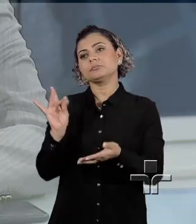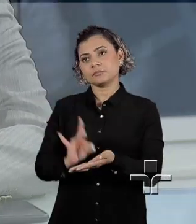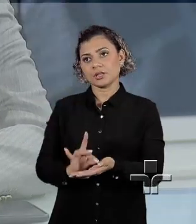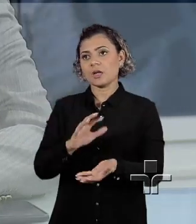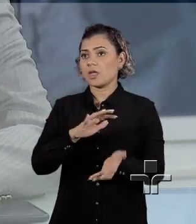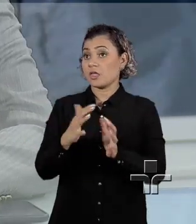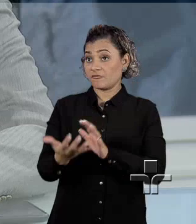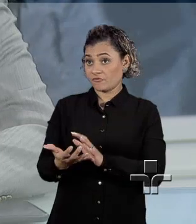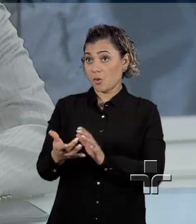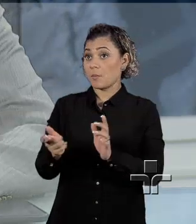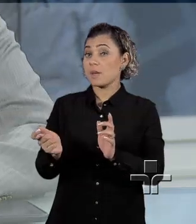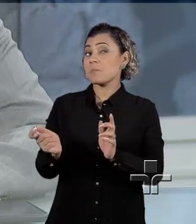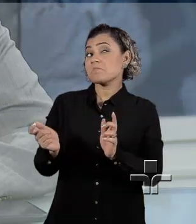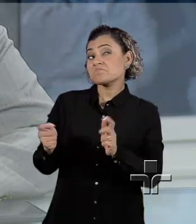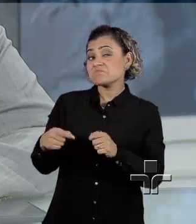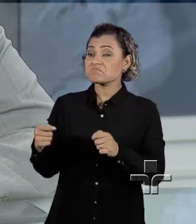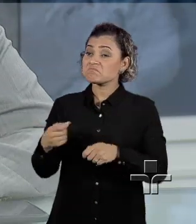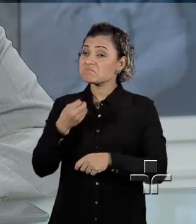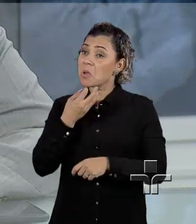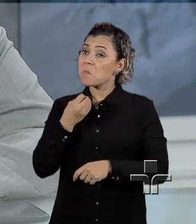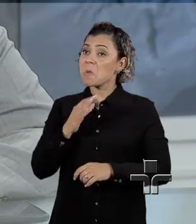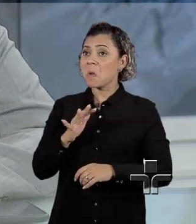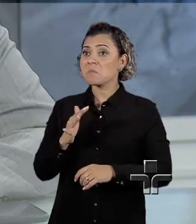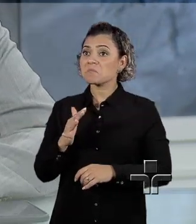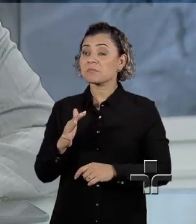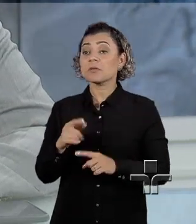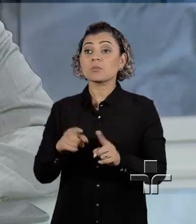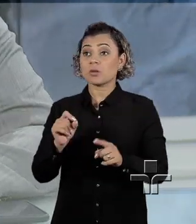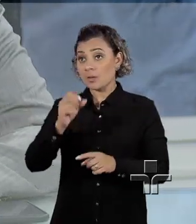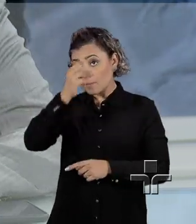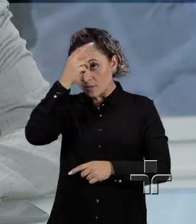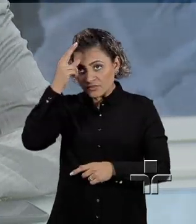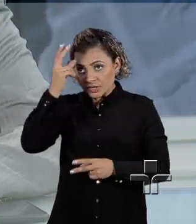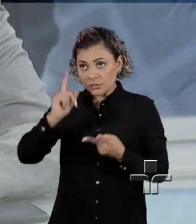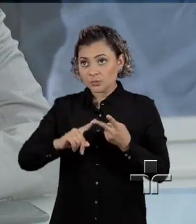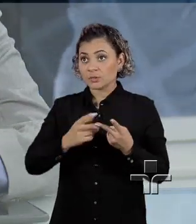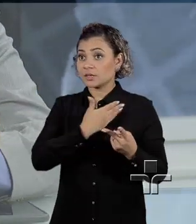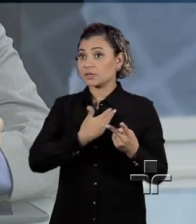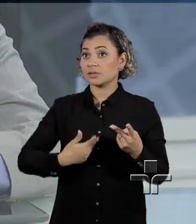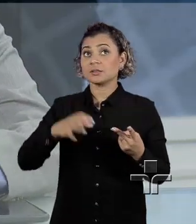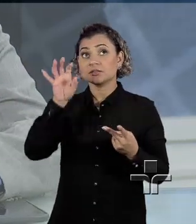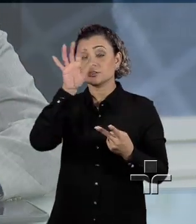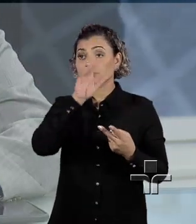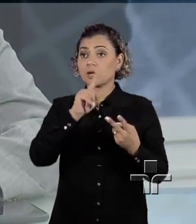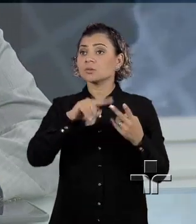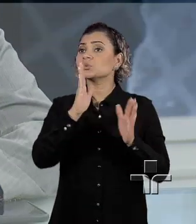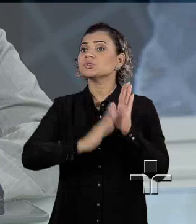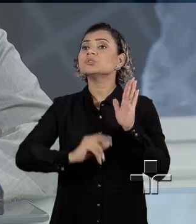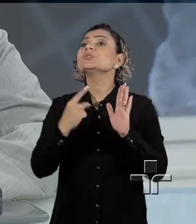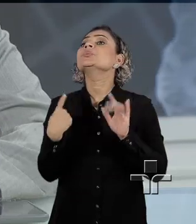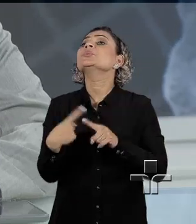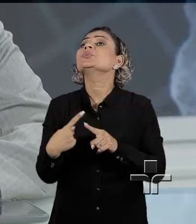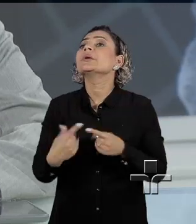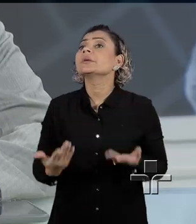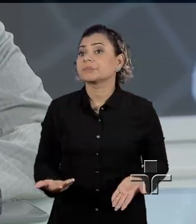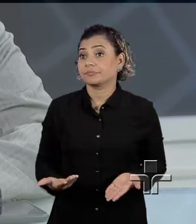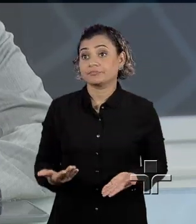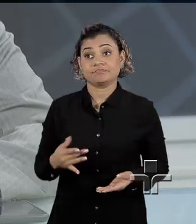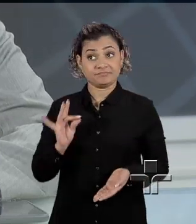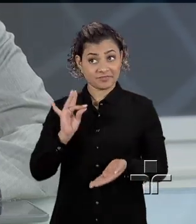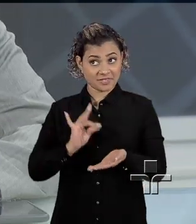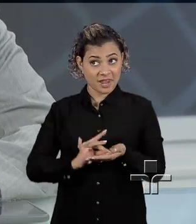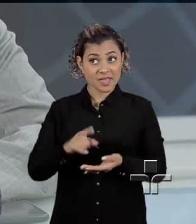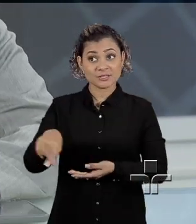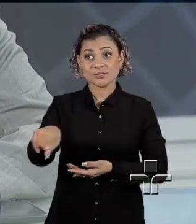reforma possível, excluídos os municípios e estados. Porque, evidentemente, os